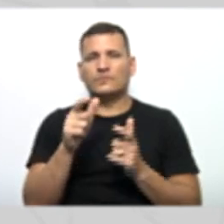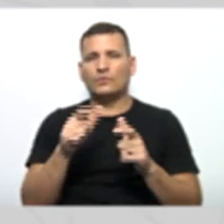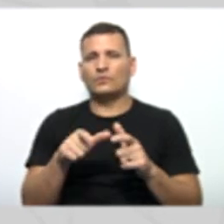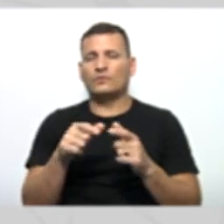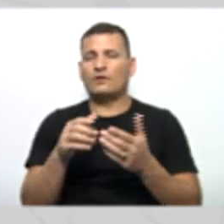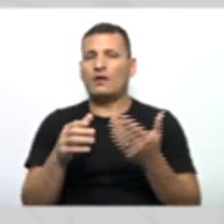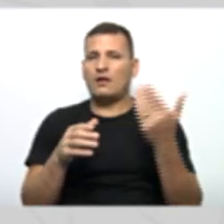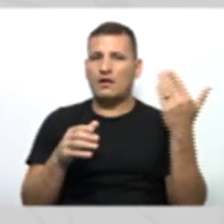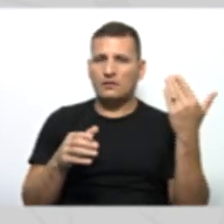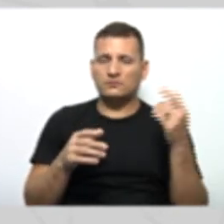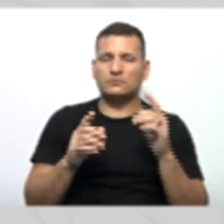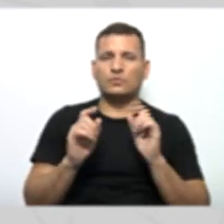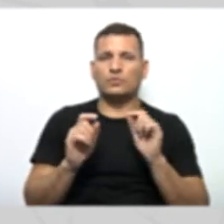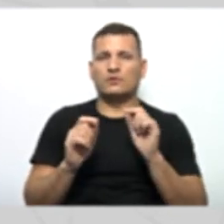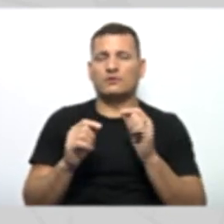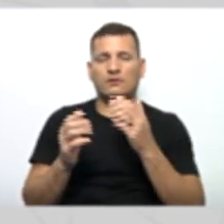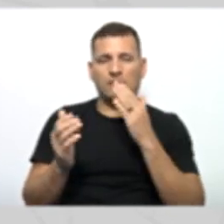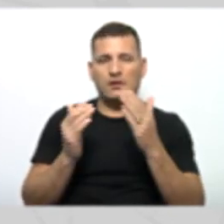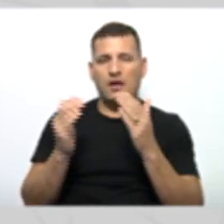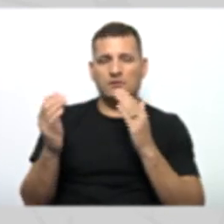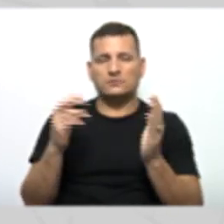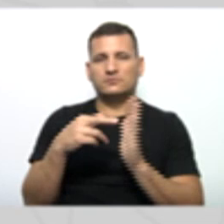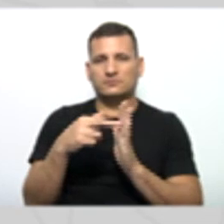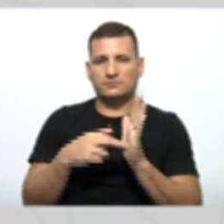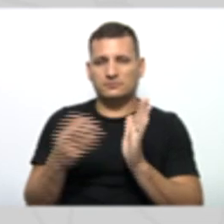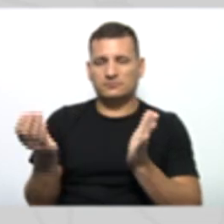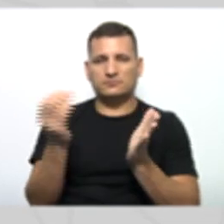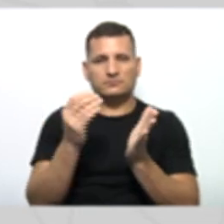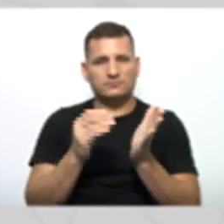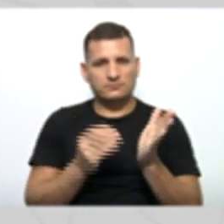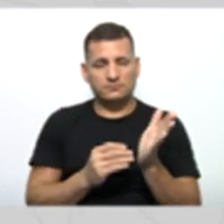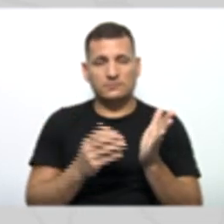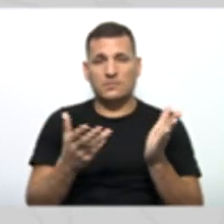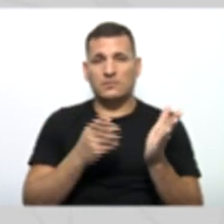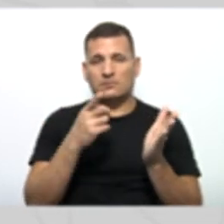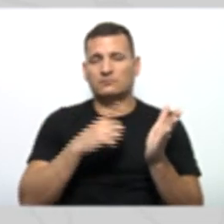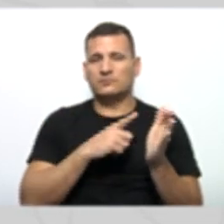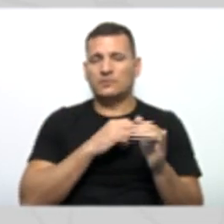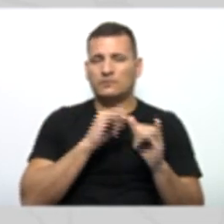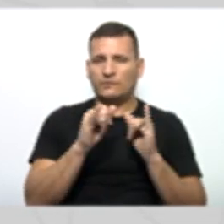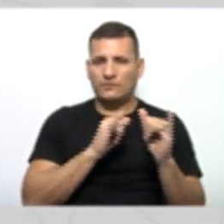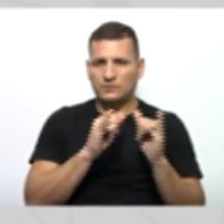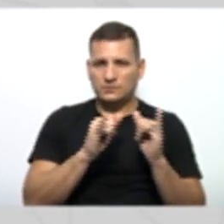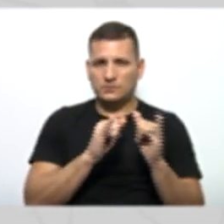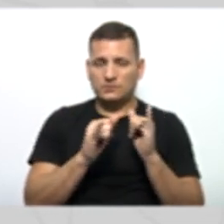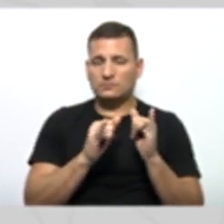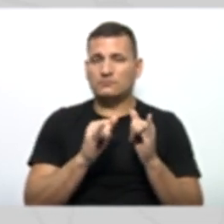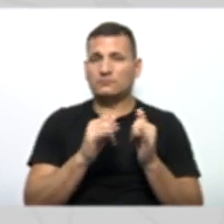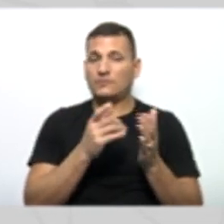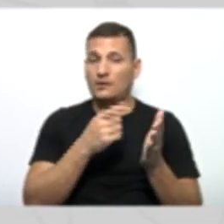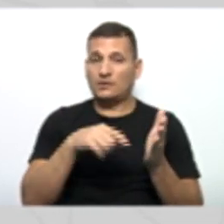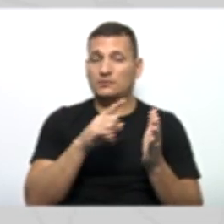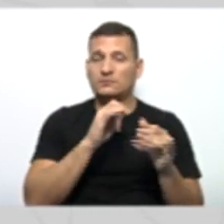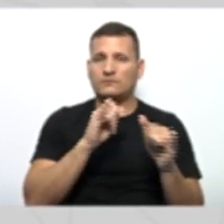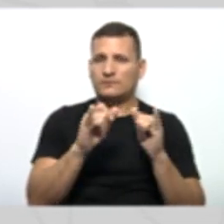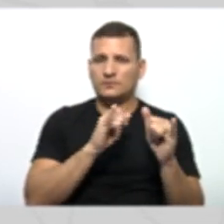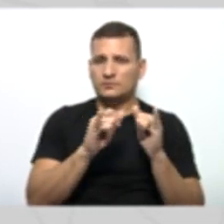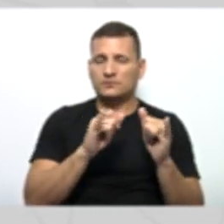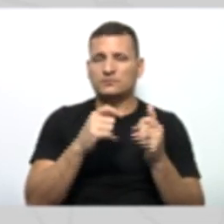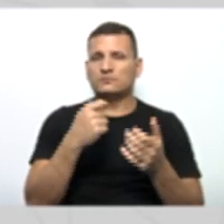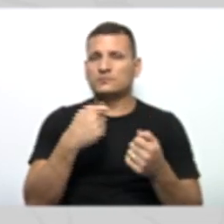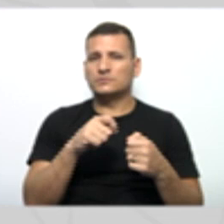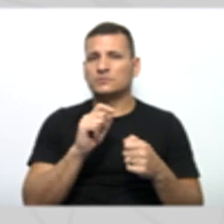na análise de requisitos, no levantamento, e agora você tem muita informação. Essas informações, elas têm que